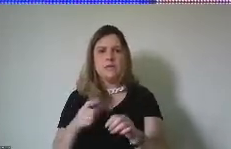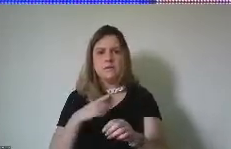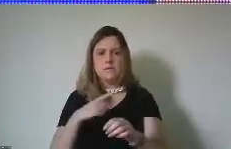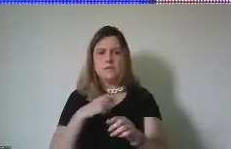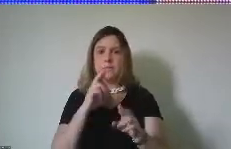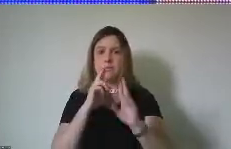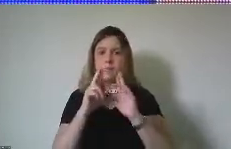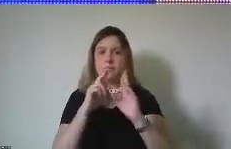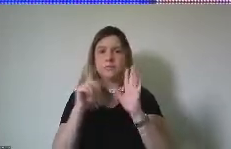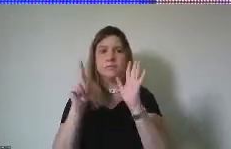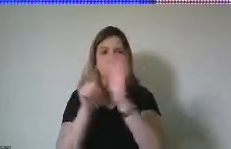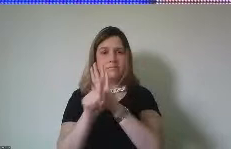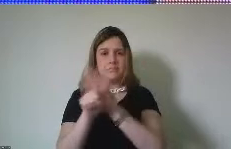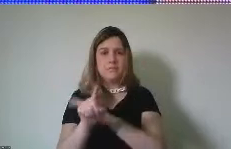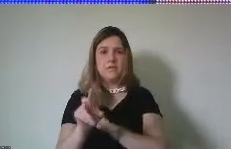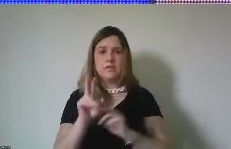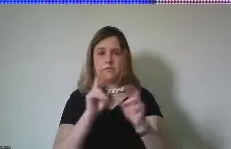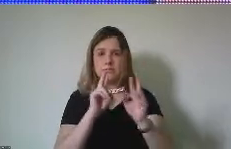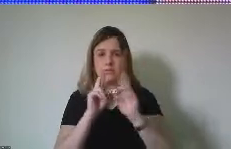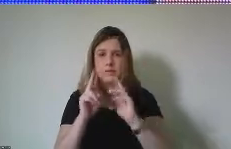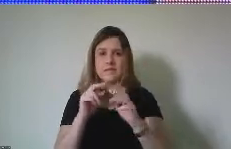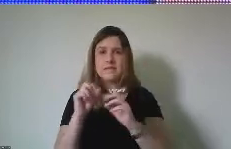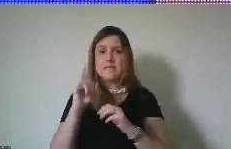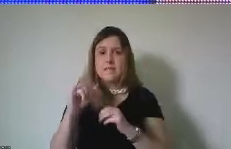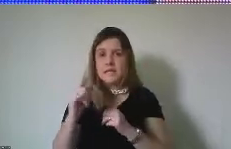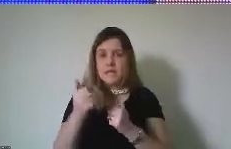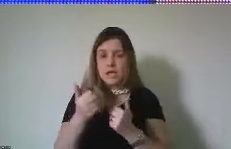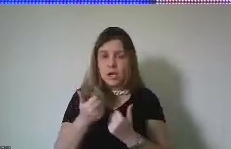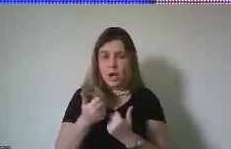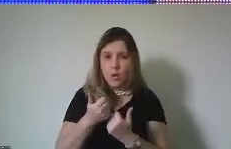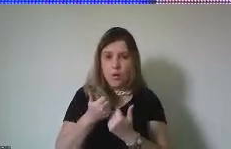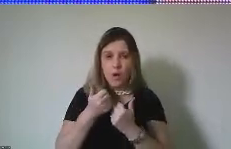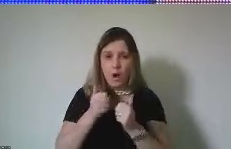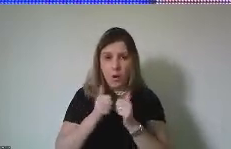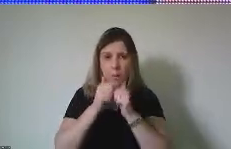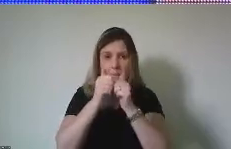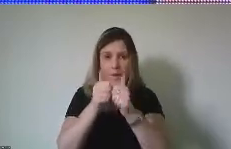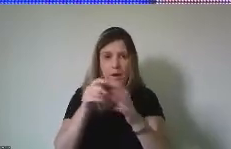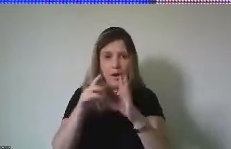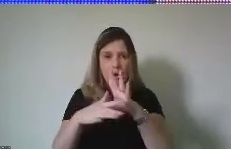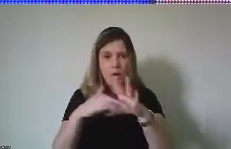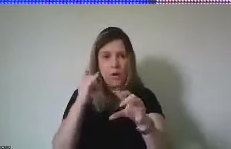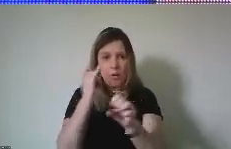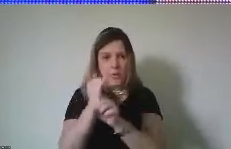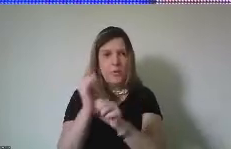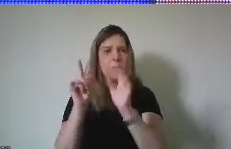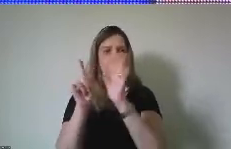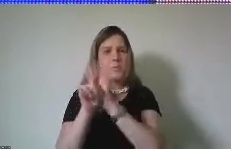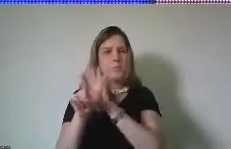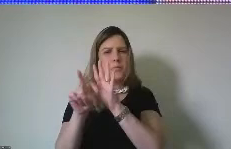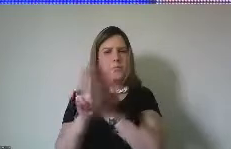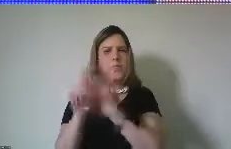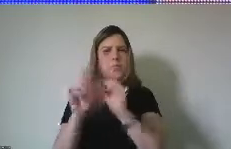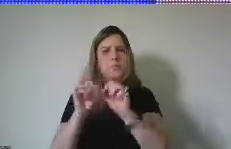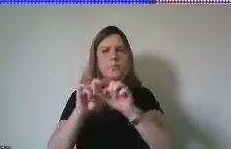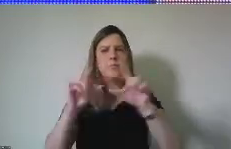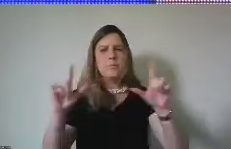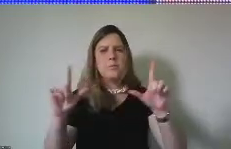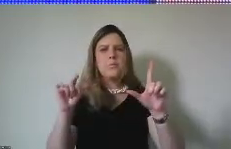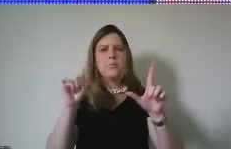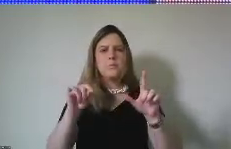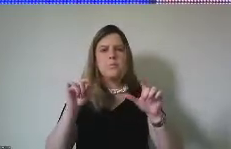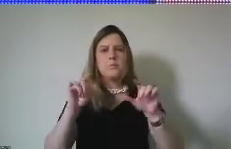quem estiver acompanhando a transmissão pelo YouTube e quiser fazer perguntas pode acessar a plataforma oficial do evento